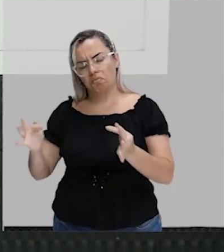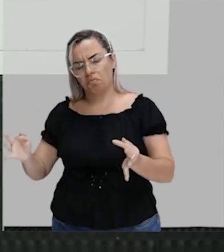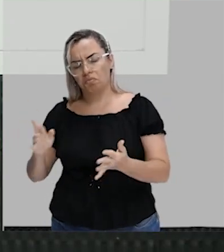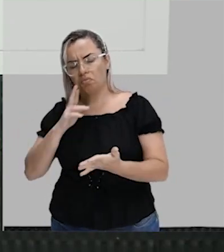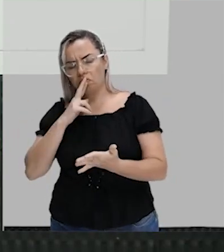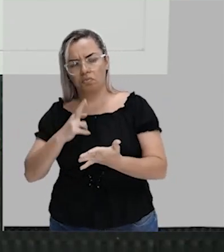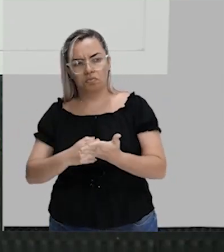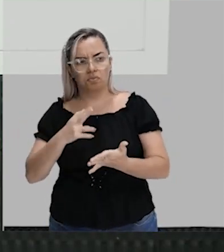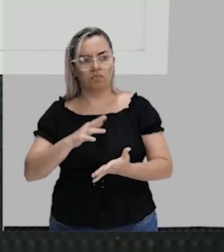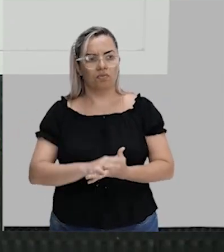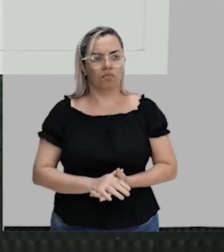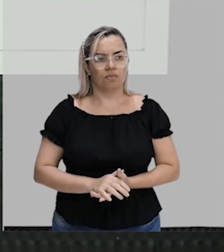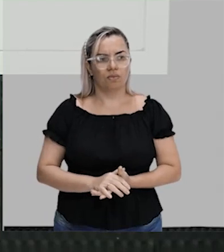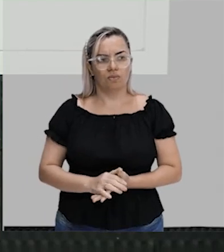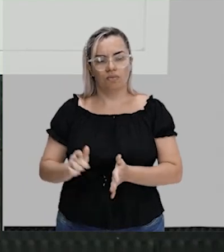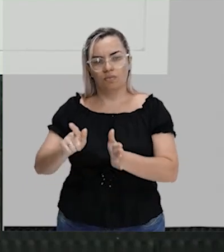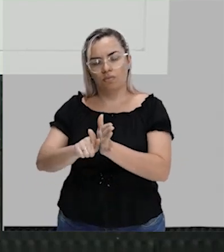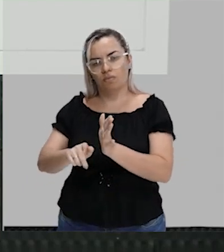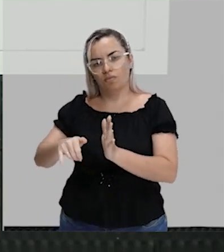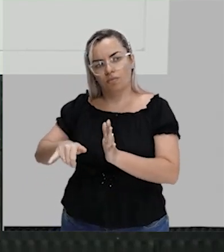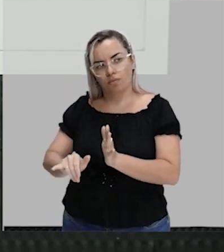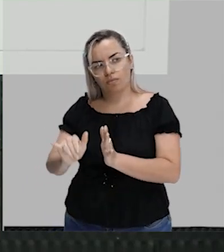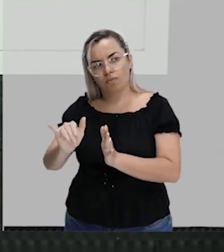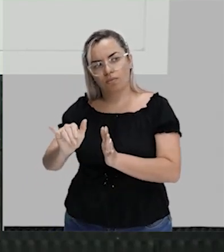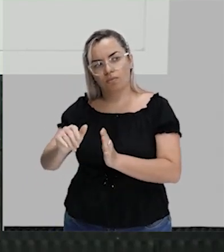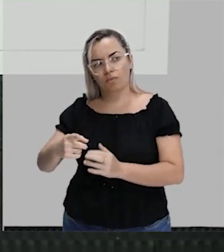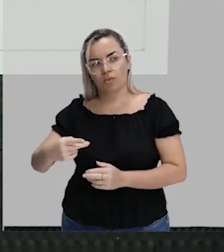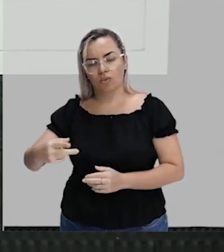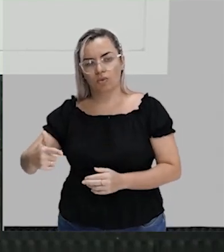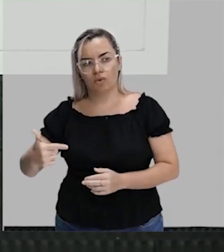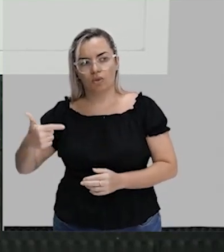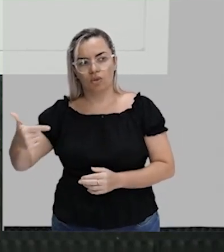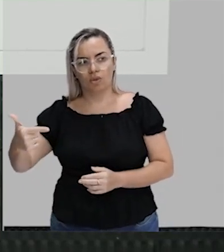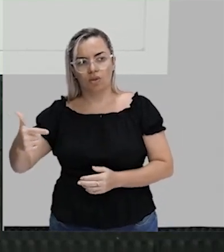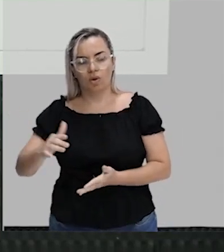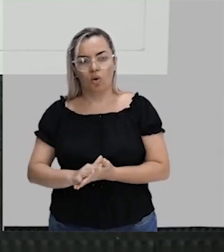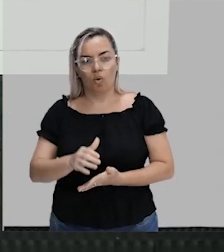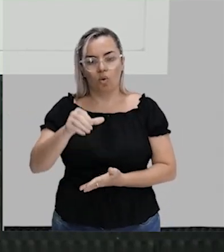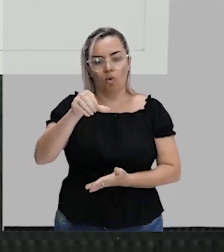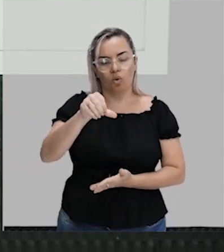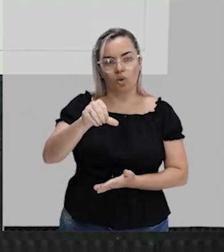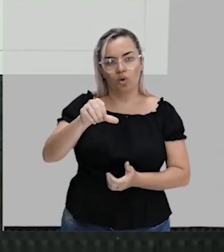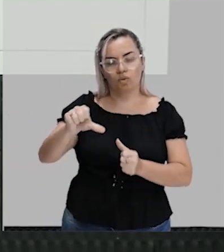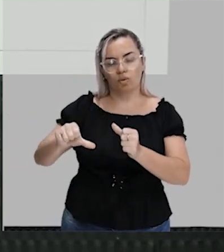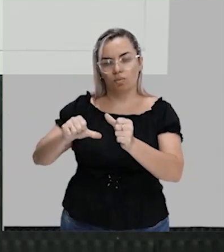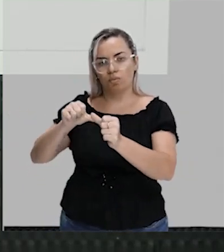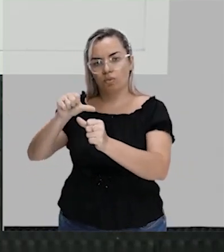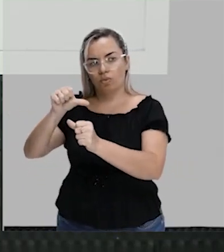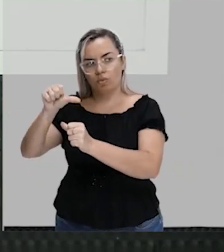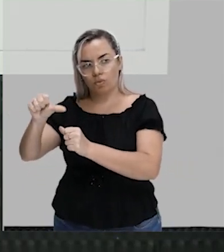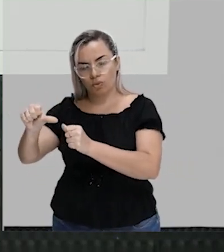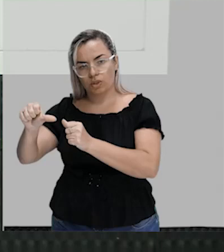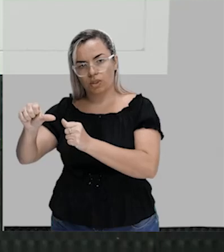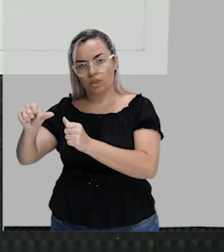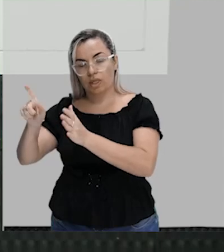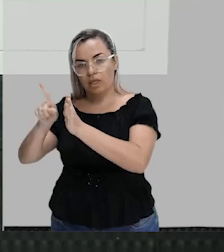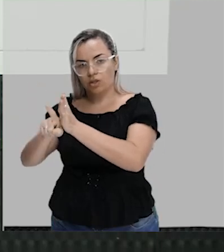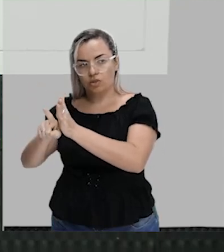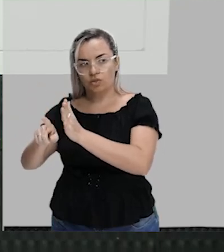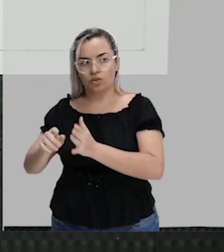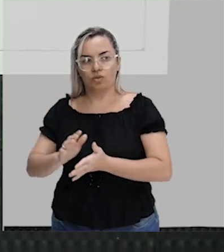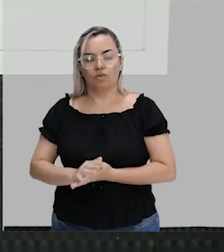y vai ser igual a 2 esse 9 passa para lá com o sinal trocado né muda de lado muda o sinal tá